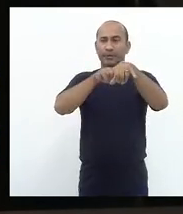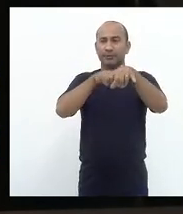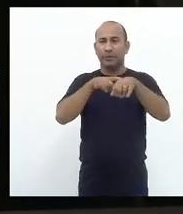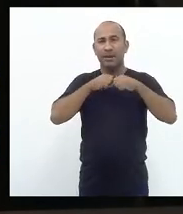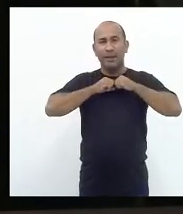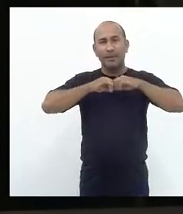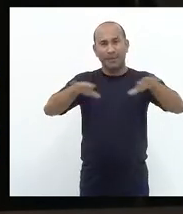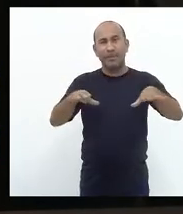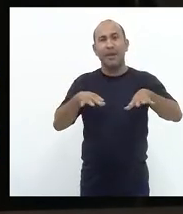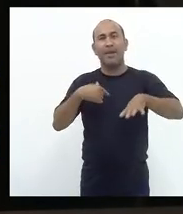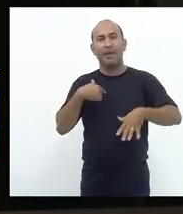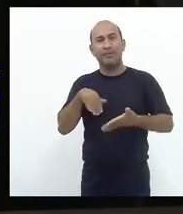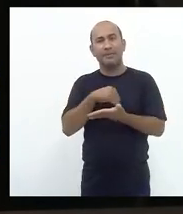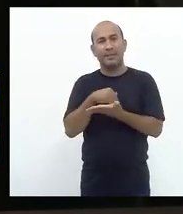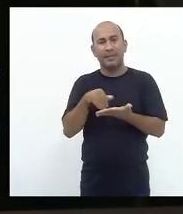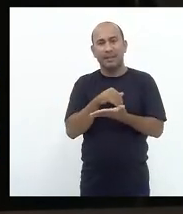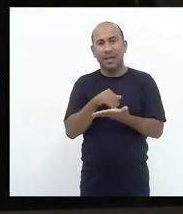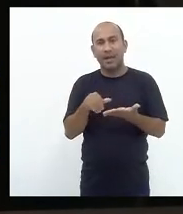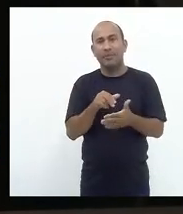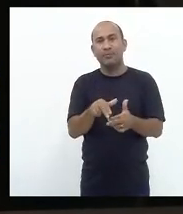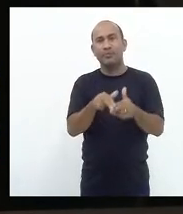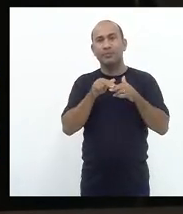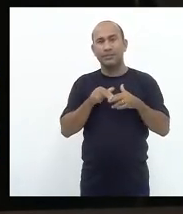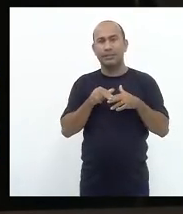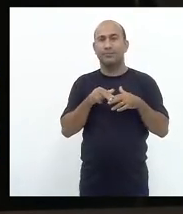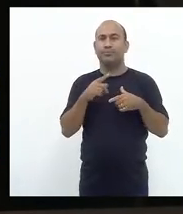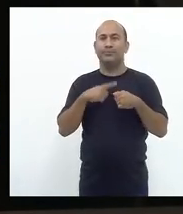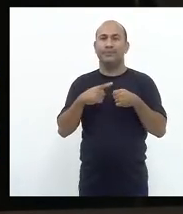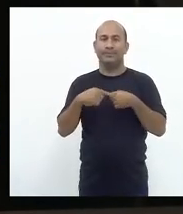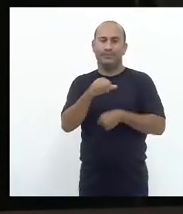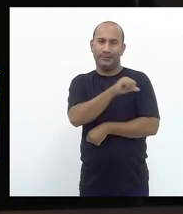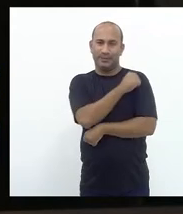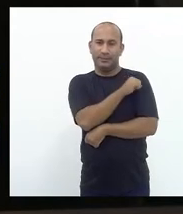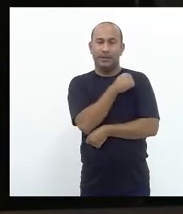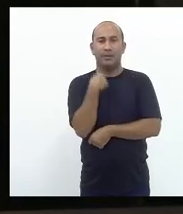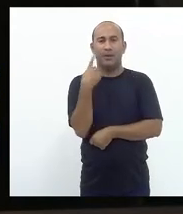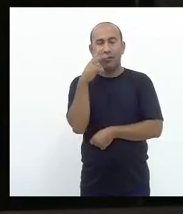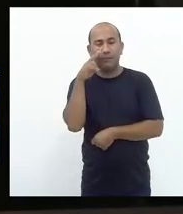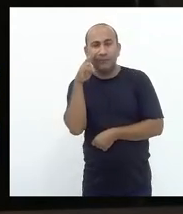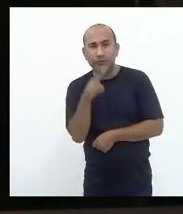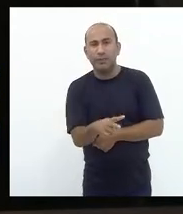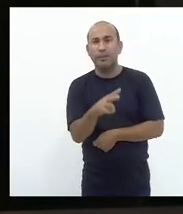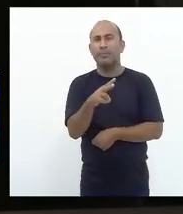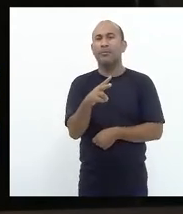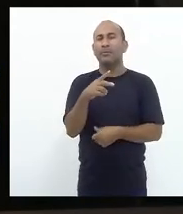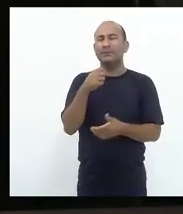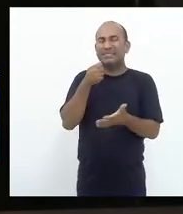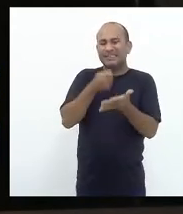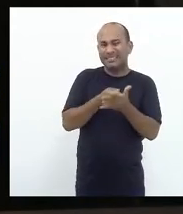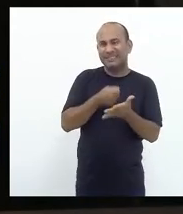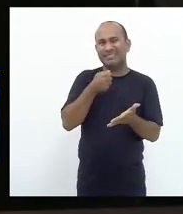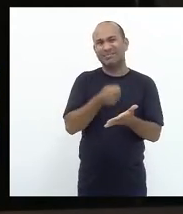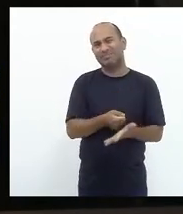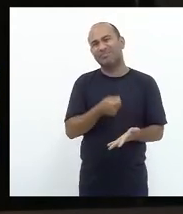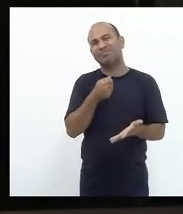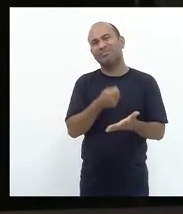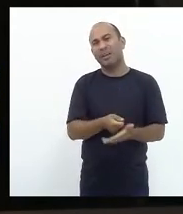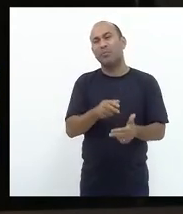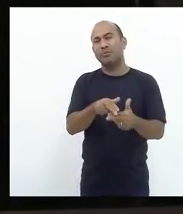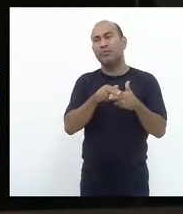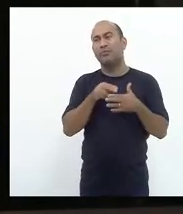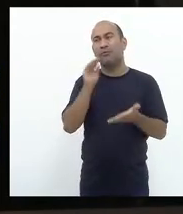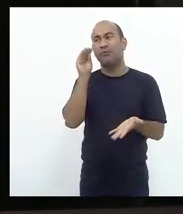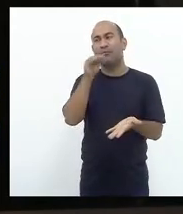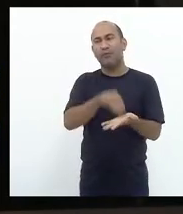como secretária de assistência do município do Rio de Janeiro e a gente acompanhou arduamente a